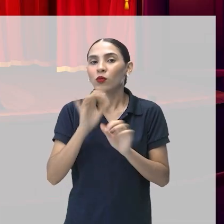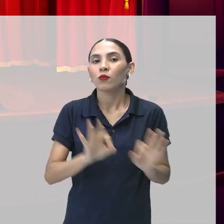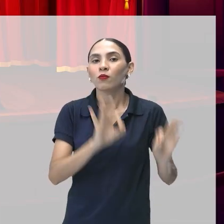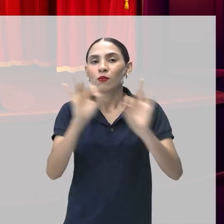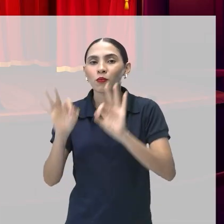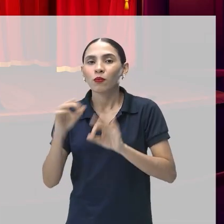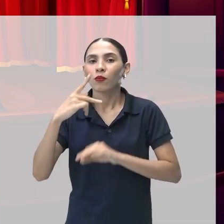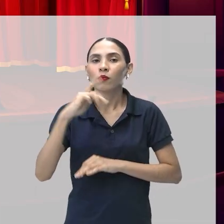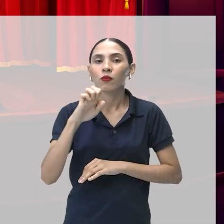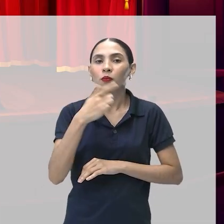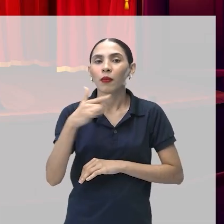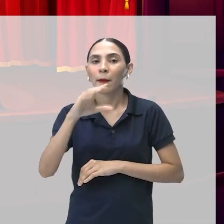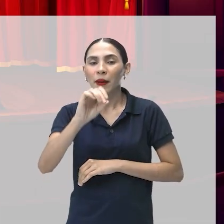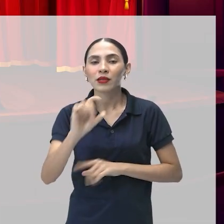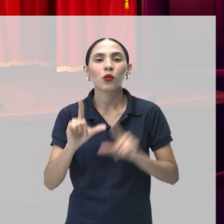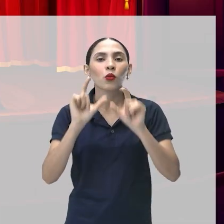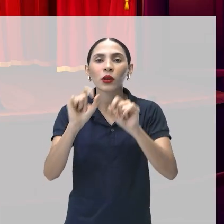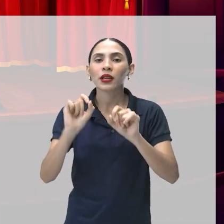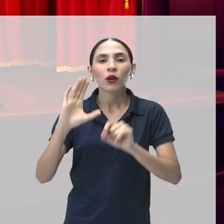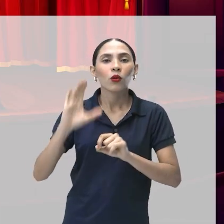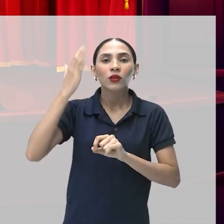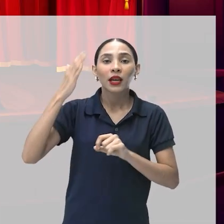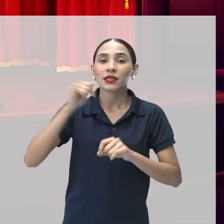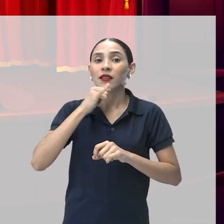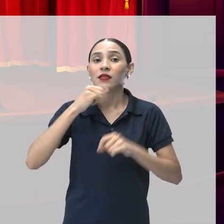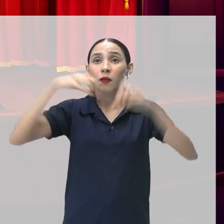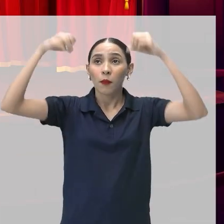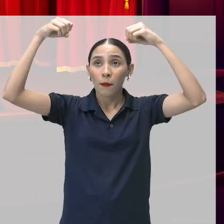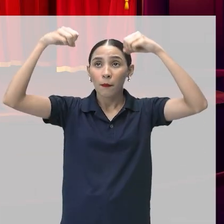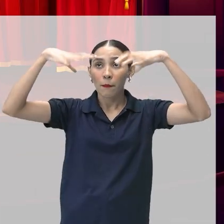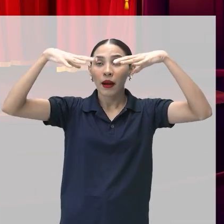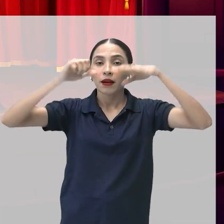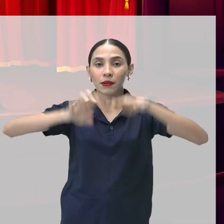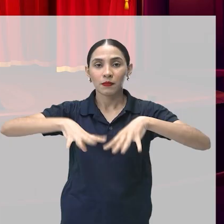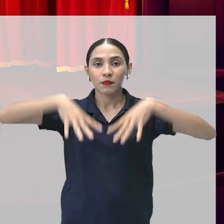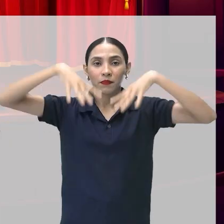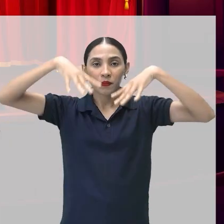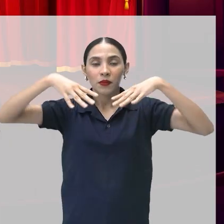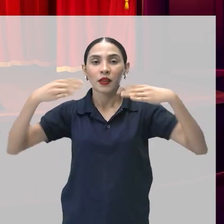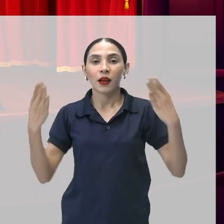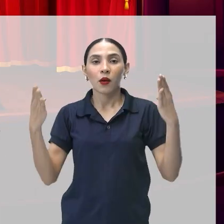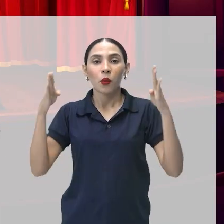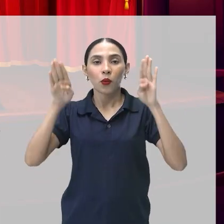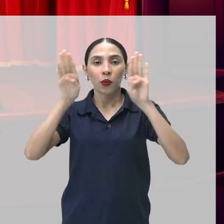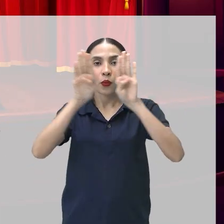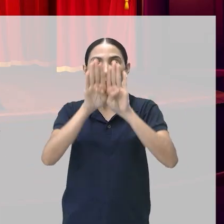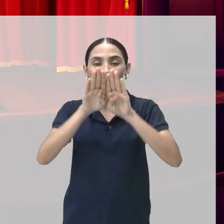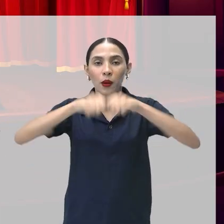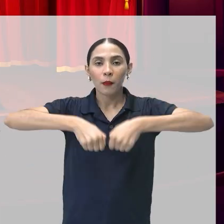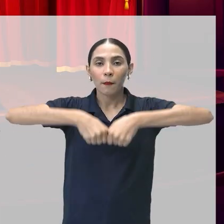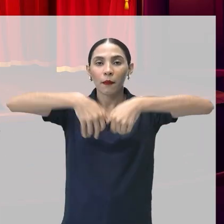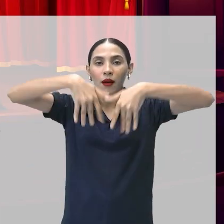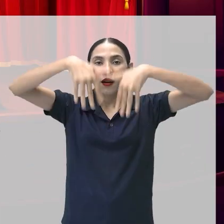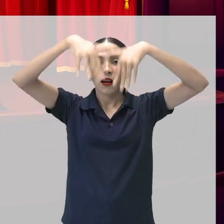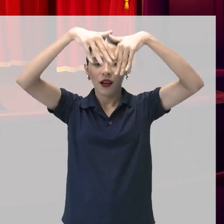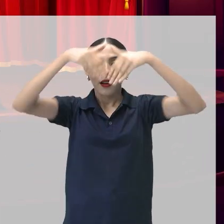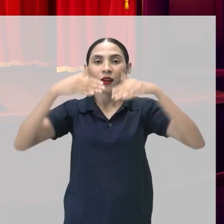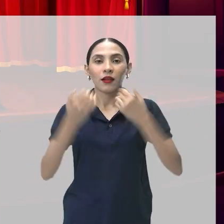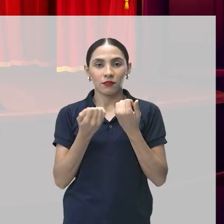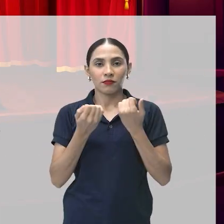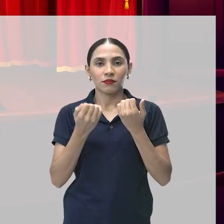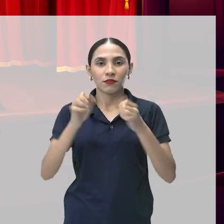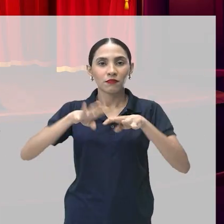acontece para que essas luzes, para que as luzes da ribalta, para que o pano de boca sejam levantados e comece o